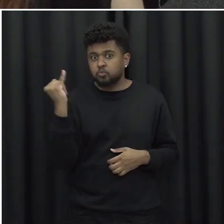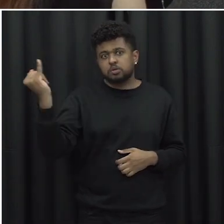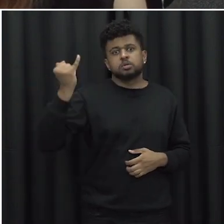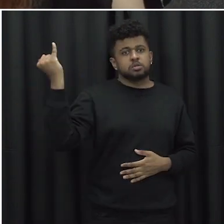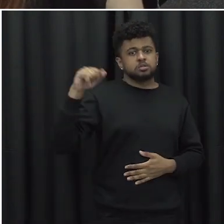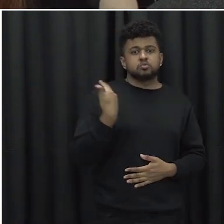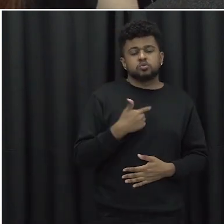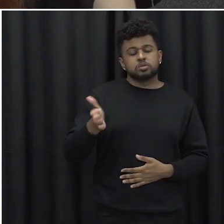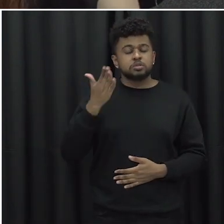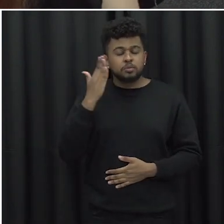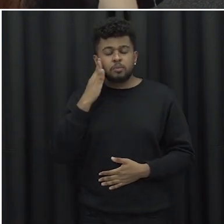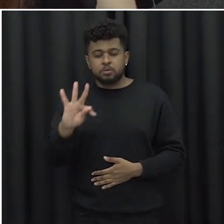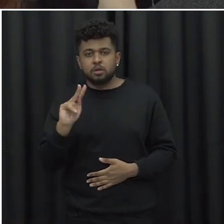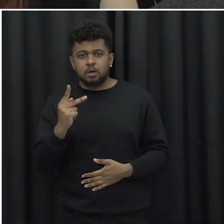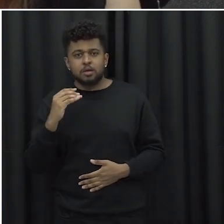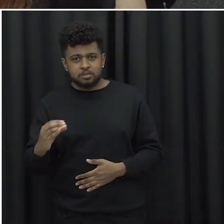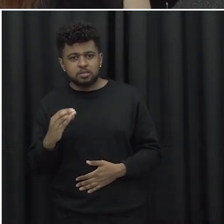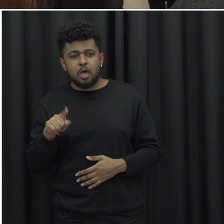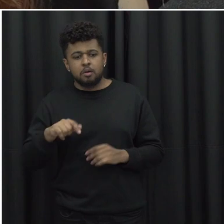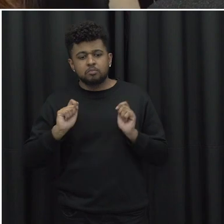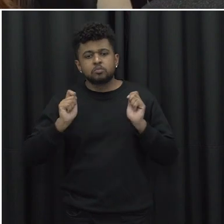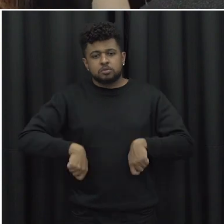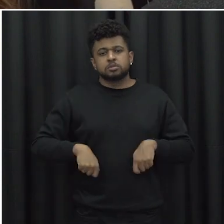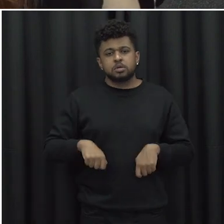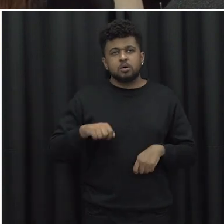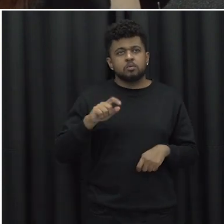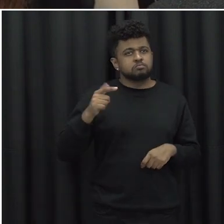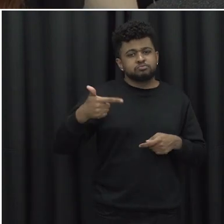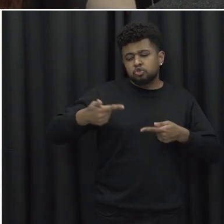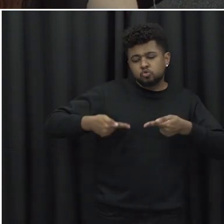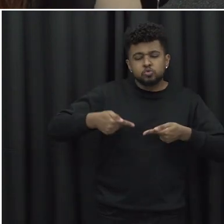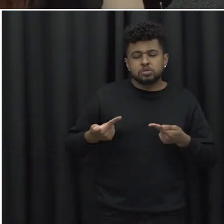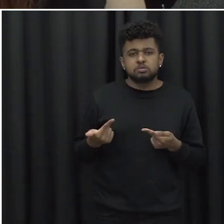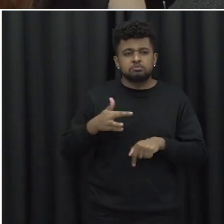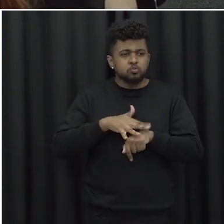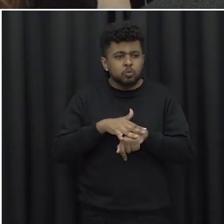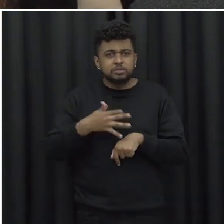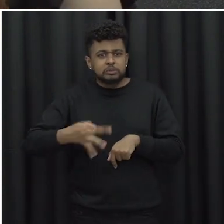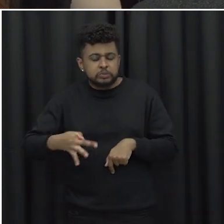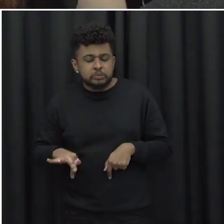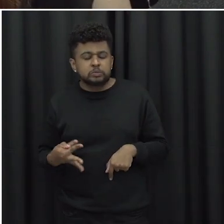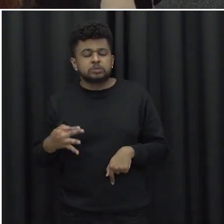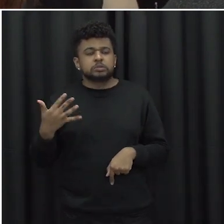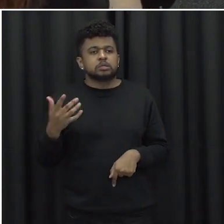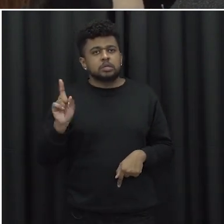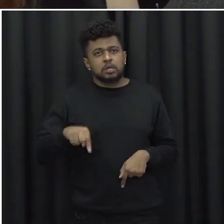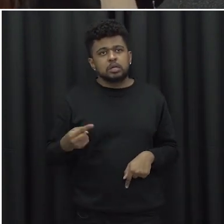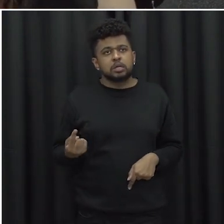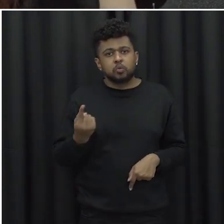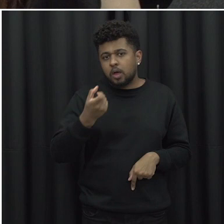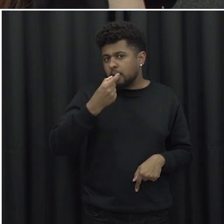sintoma, um sintoma relevante. Então, a gente sabe que o THC, né, o seu potencial analgésico, ele é indiscutível.